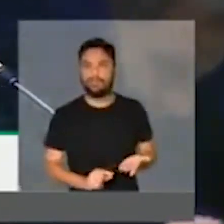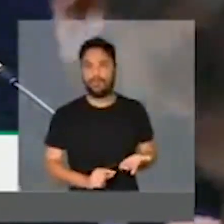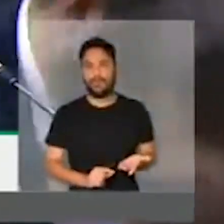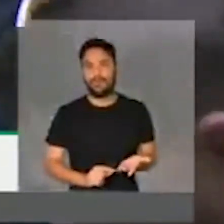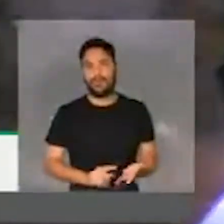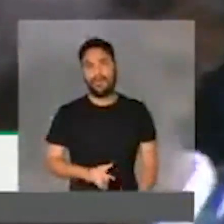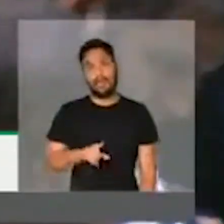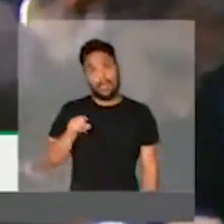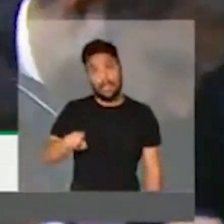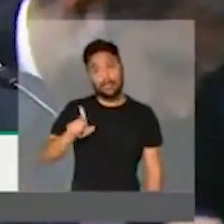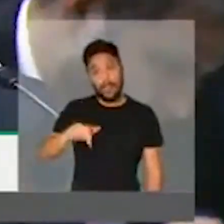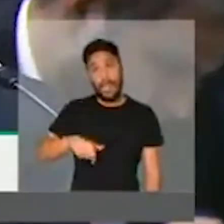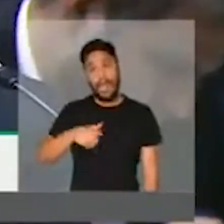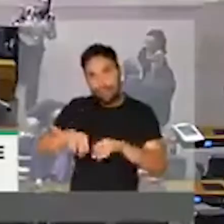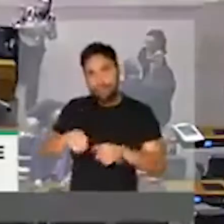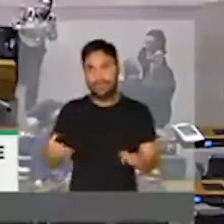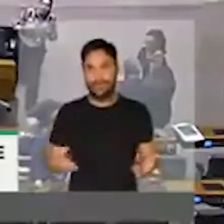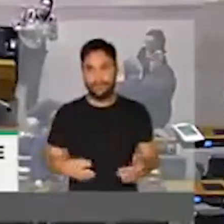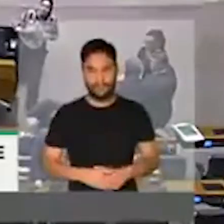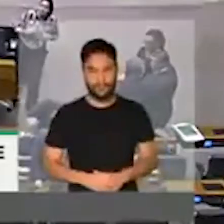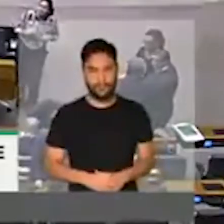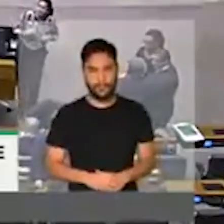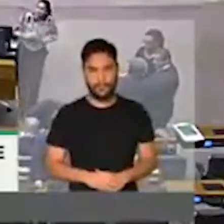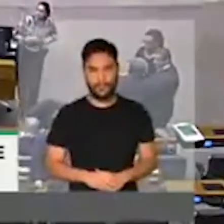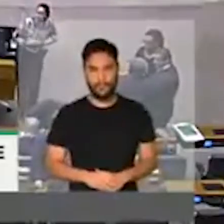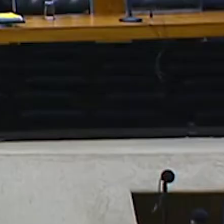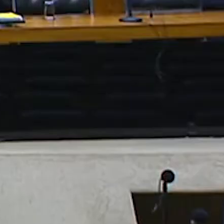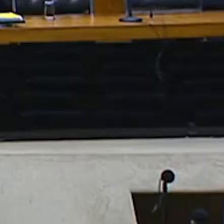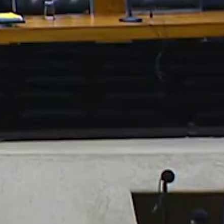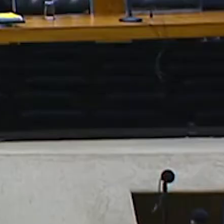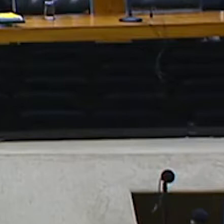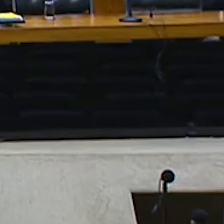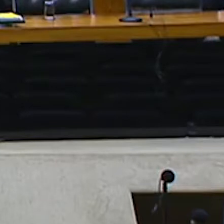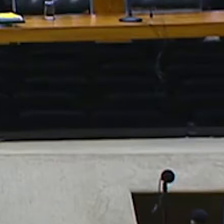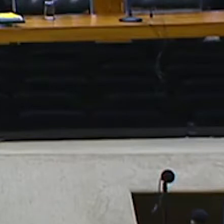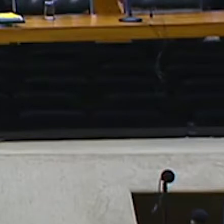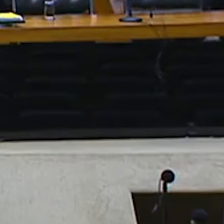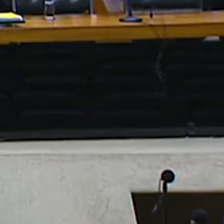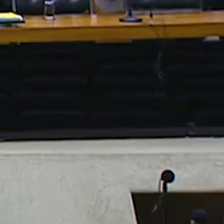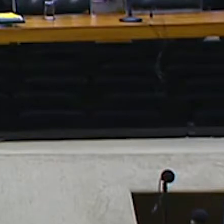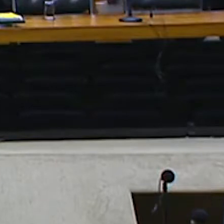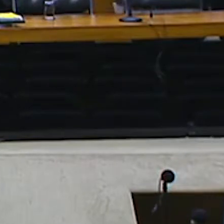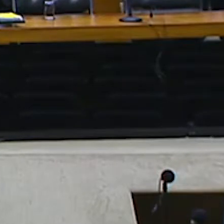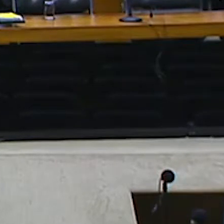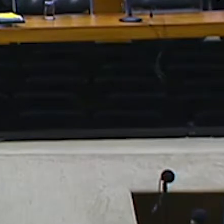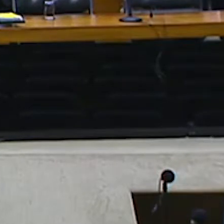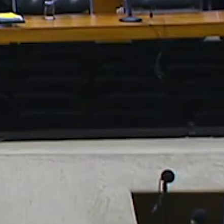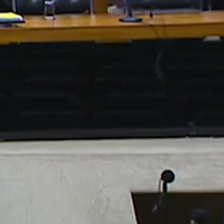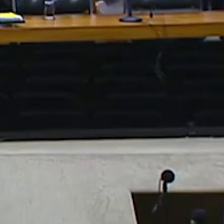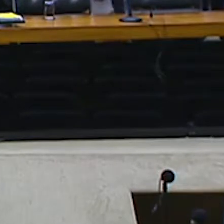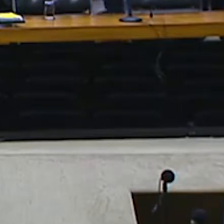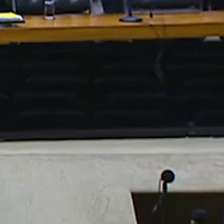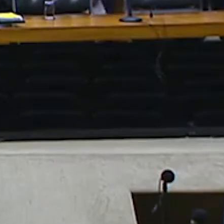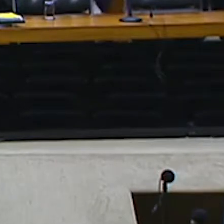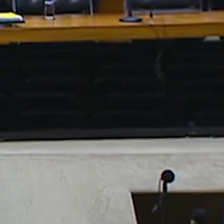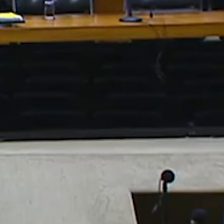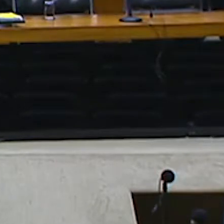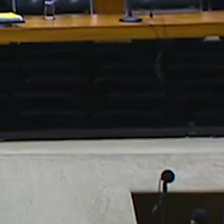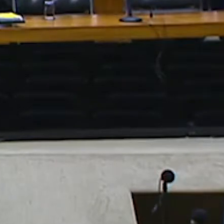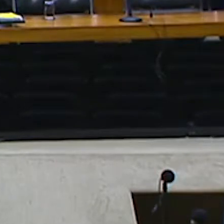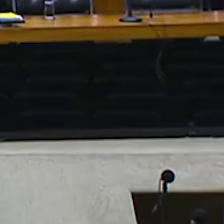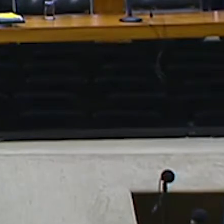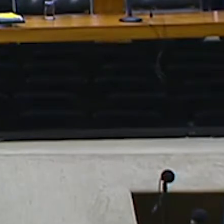aplicar em educação e saúde. Agora a matéria volta para o Senado. Também na Câmara foi aprovado o texto base com as novas regras